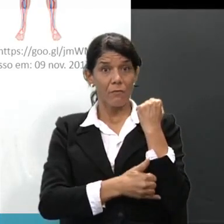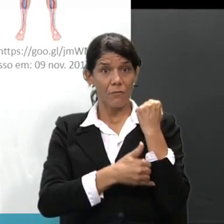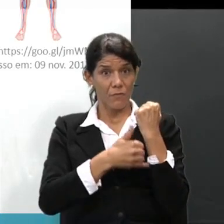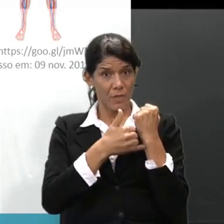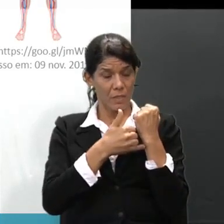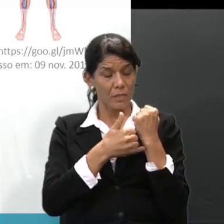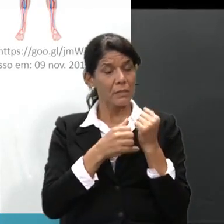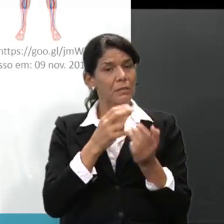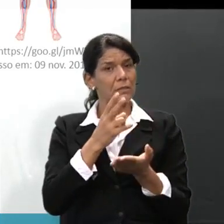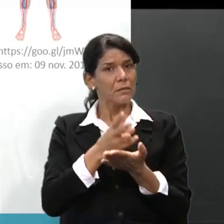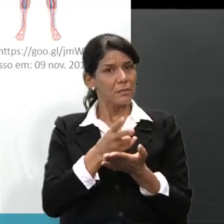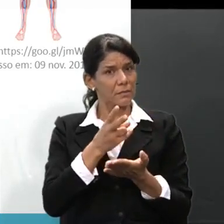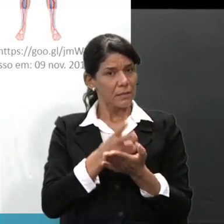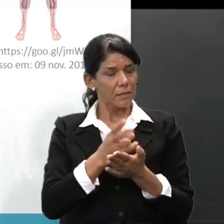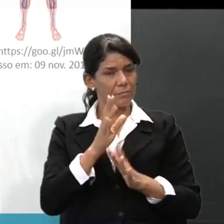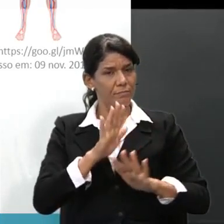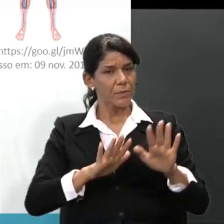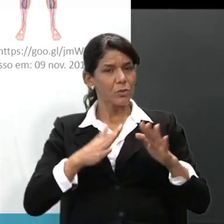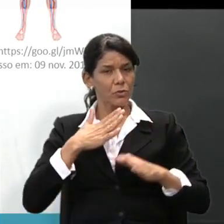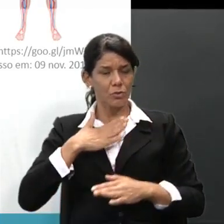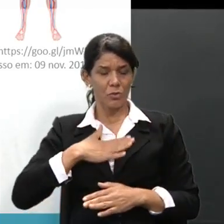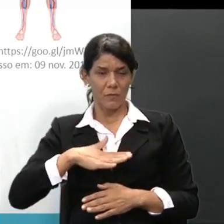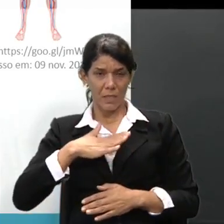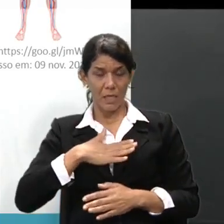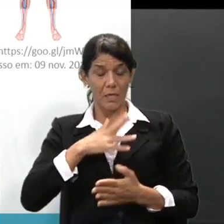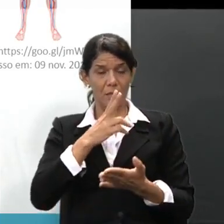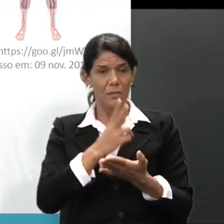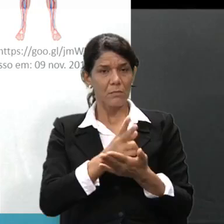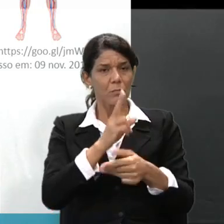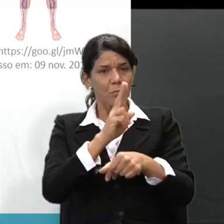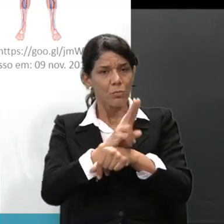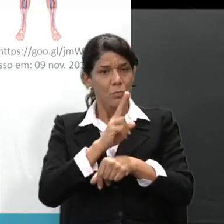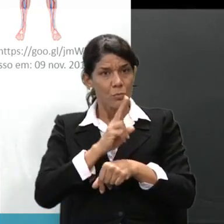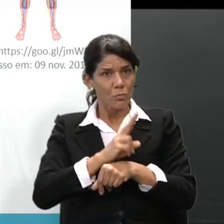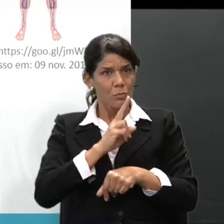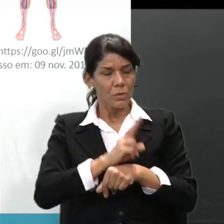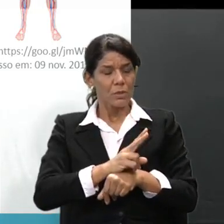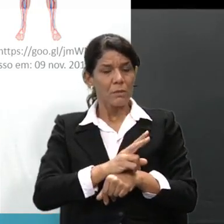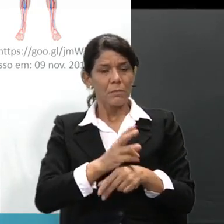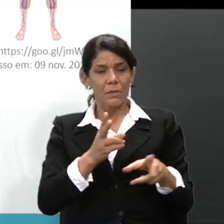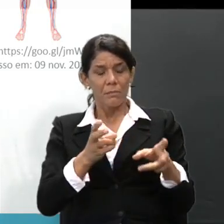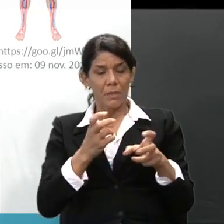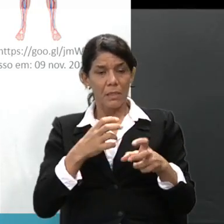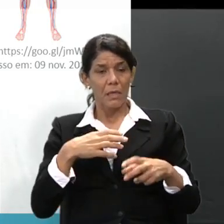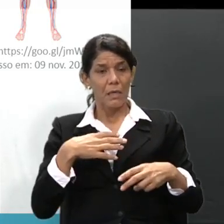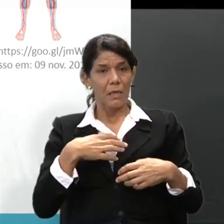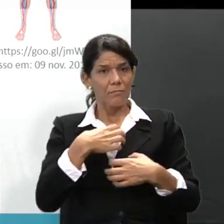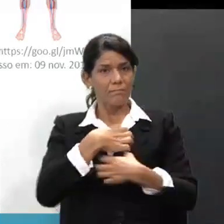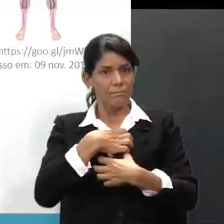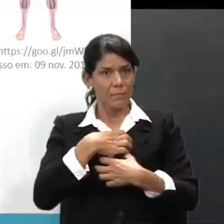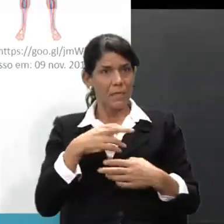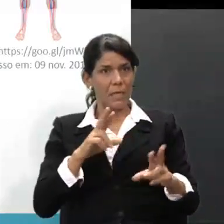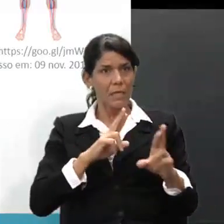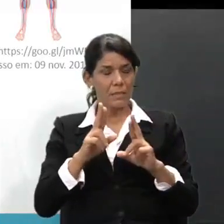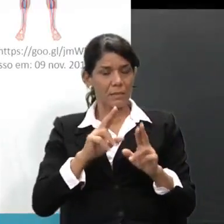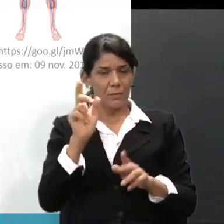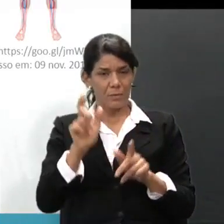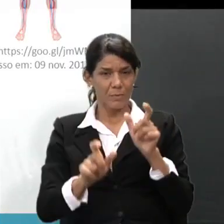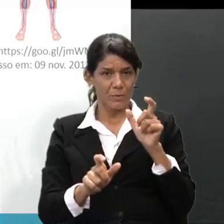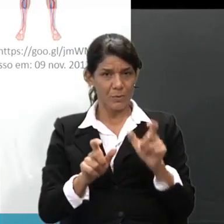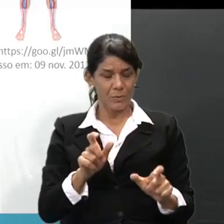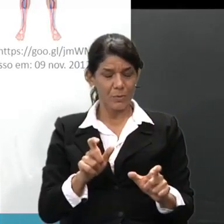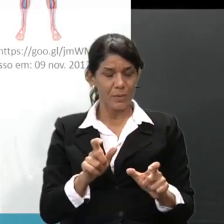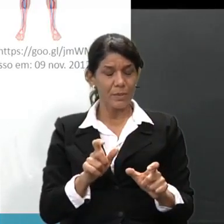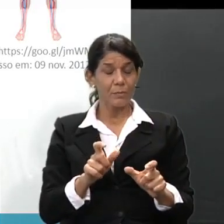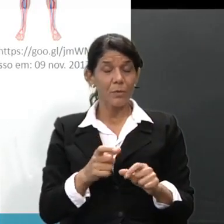realizar a administração de maneira lenta, sempre monitorizando suas reações, porque o fármaco alcança a